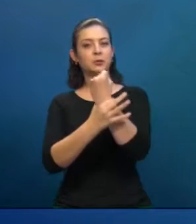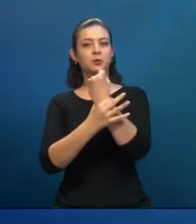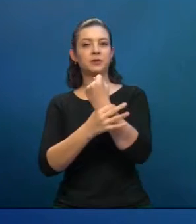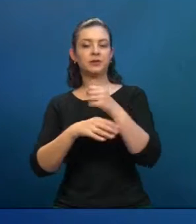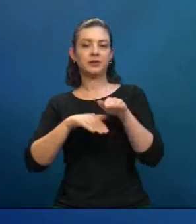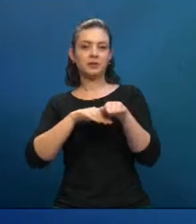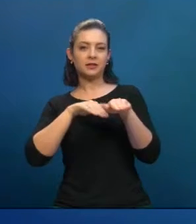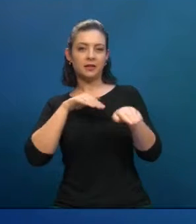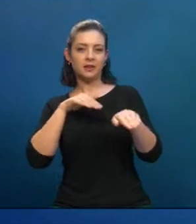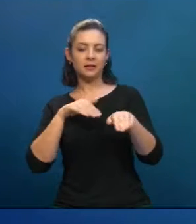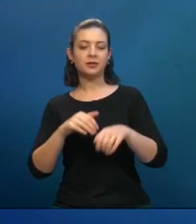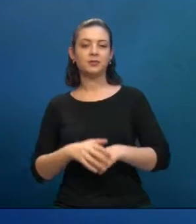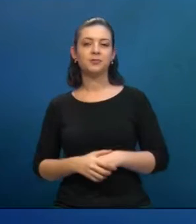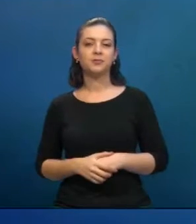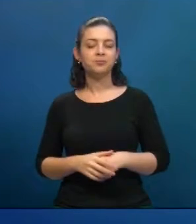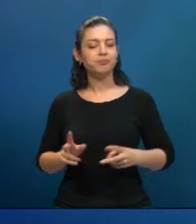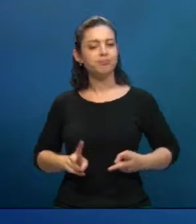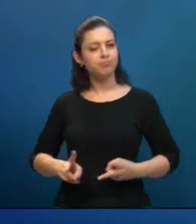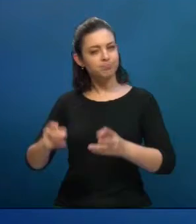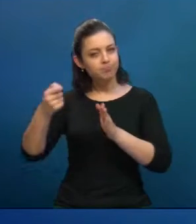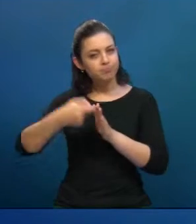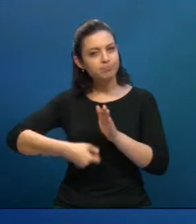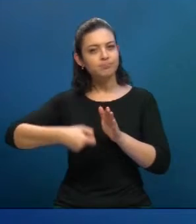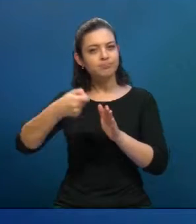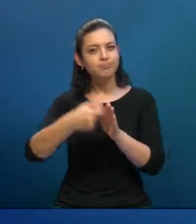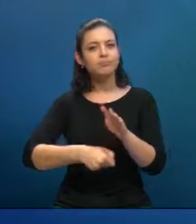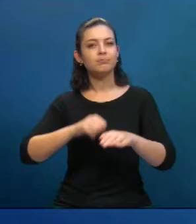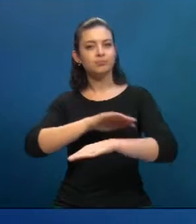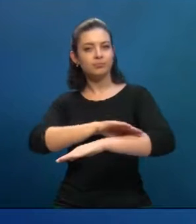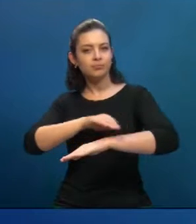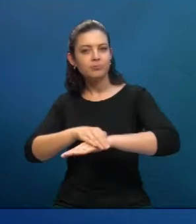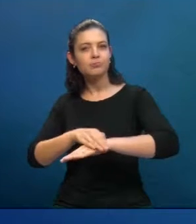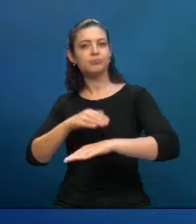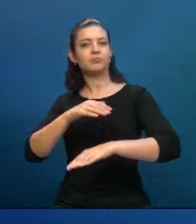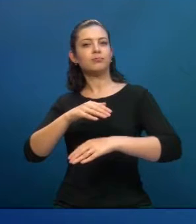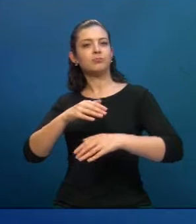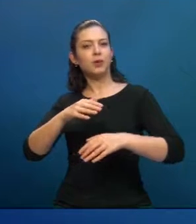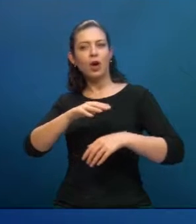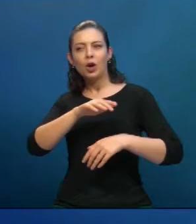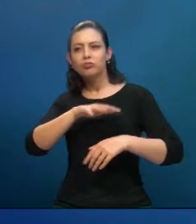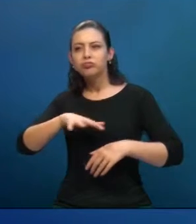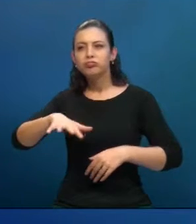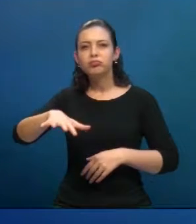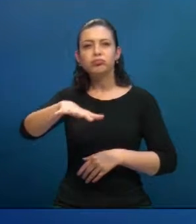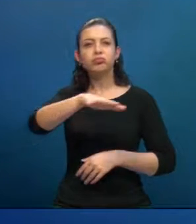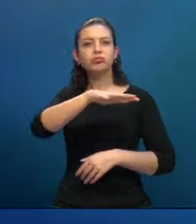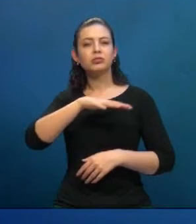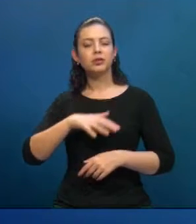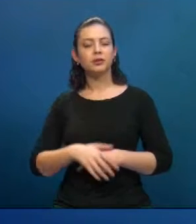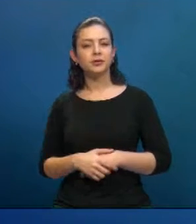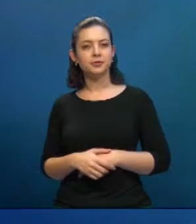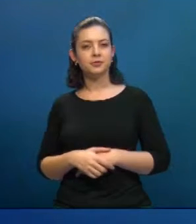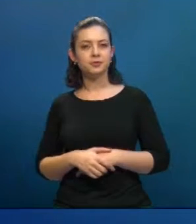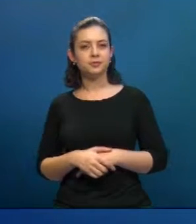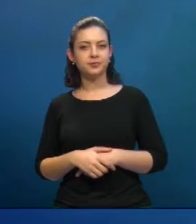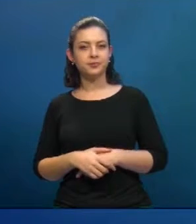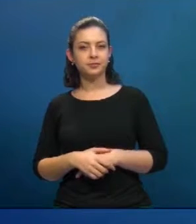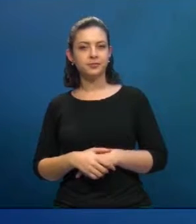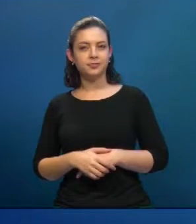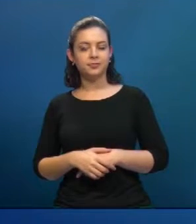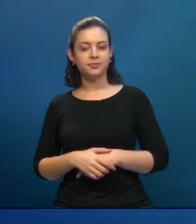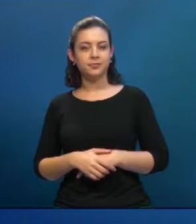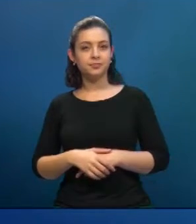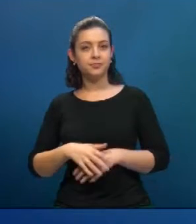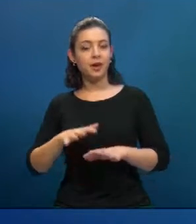trânsito então vou continuar defendendo aqui a implantação de lombadas por toda a cidade de jacareí e aí eu quero aqui